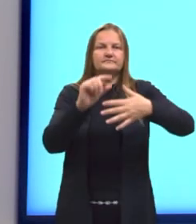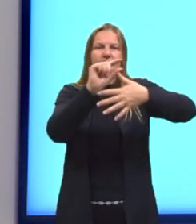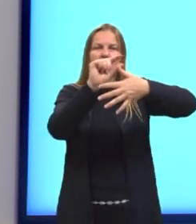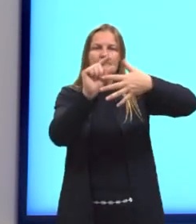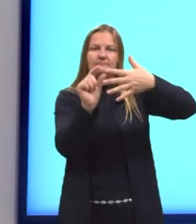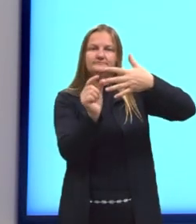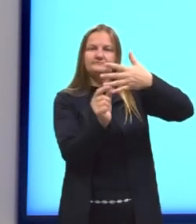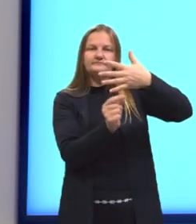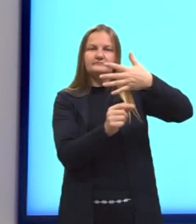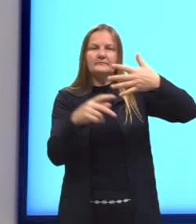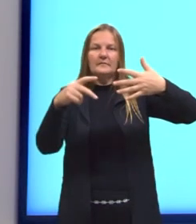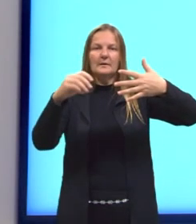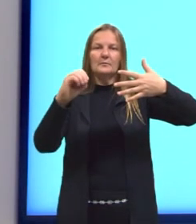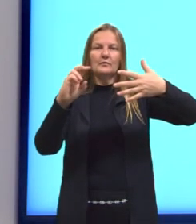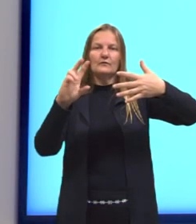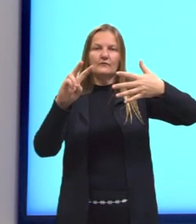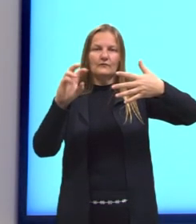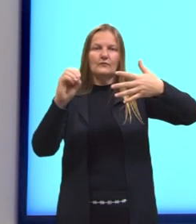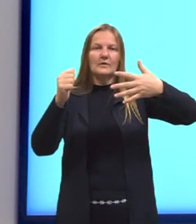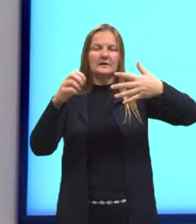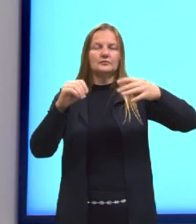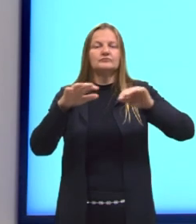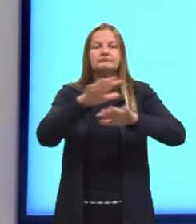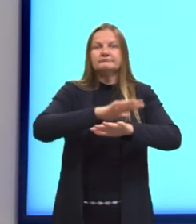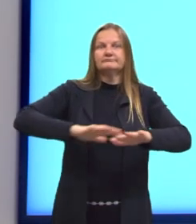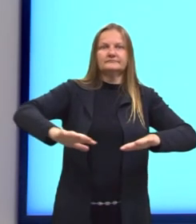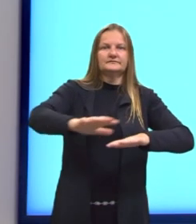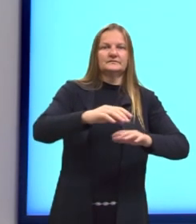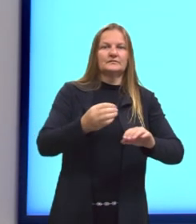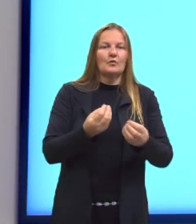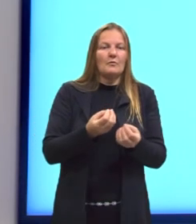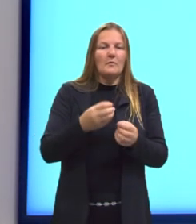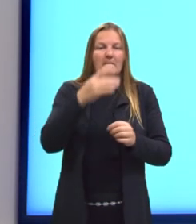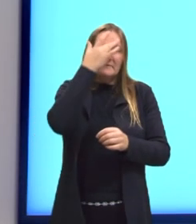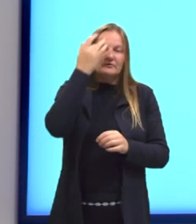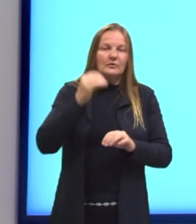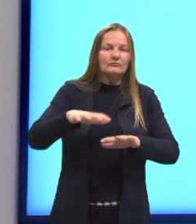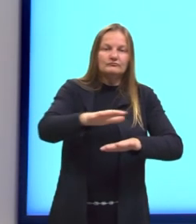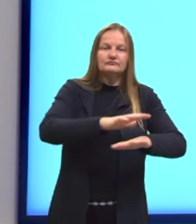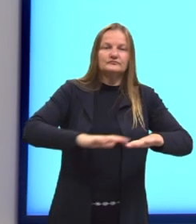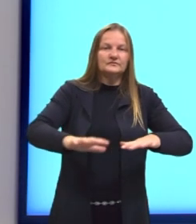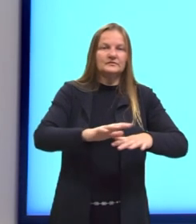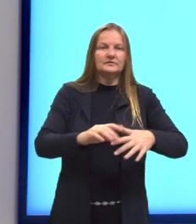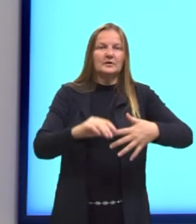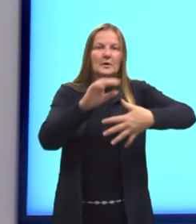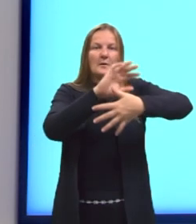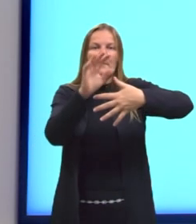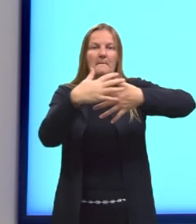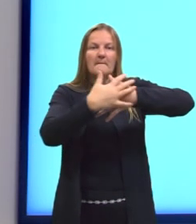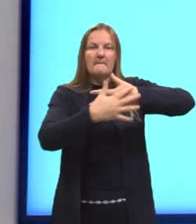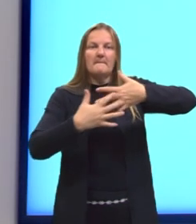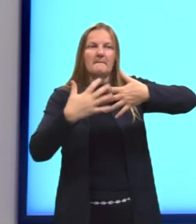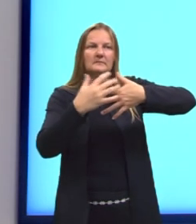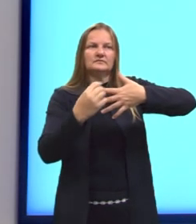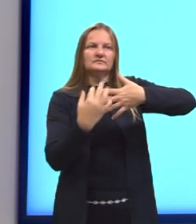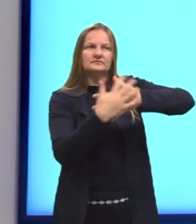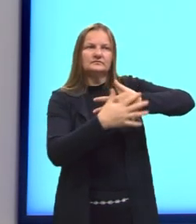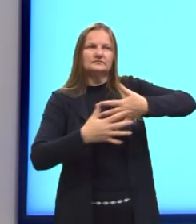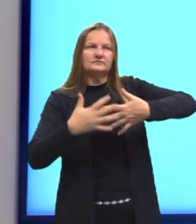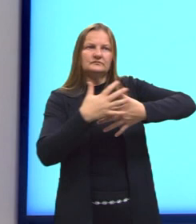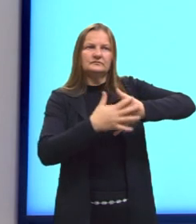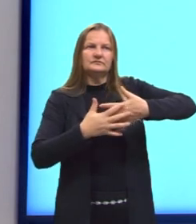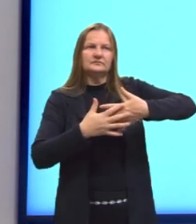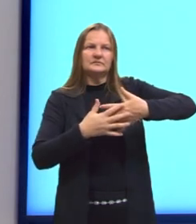povoado é se tá ou não Beija e essa nossa população e o Brasil não é um país povoado ele é um país